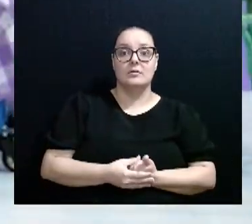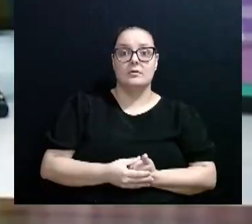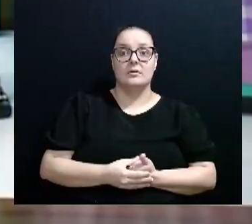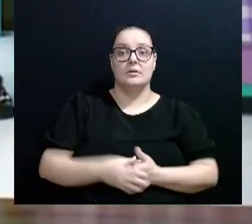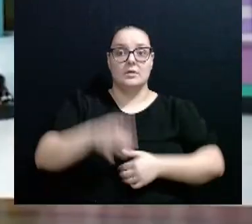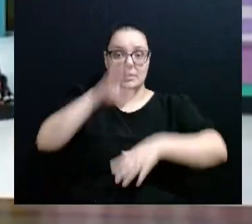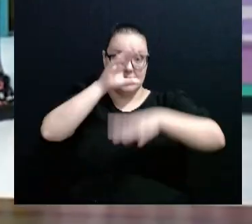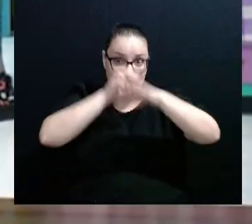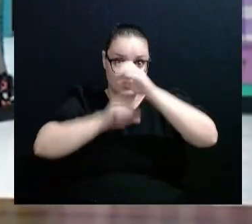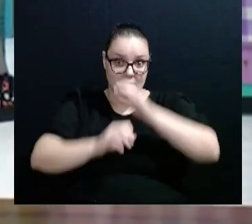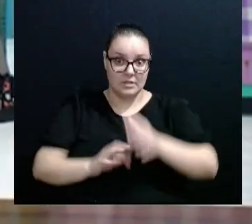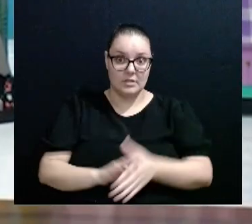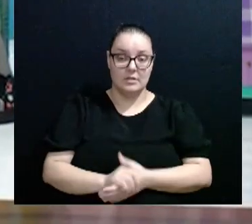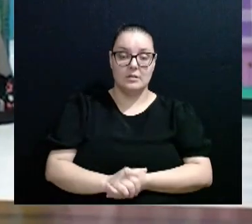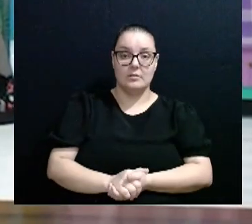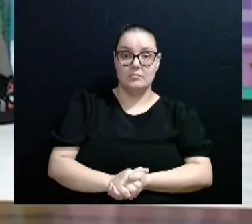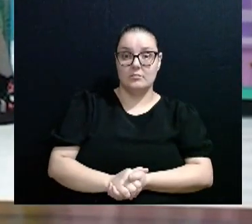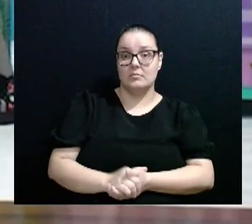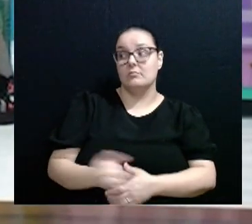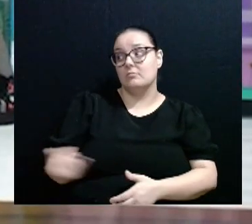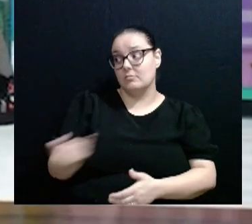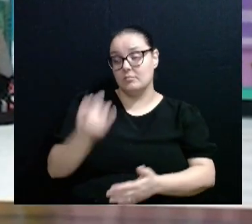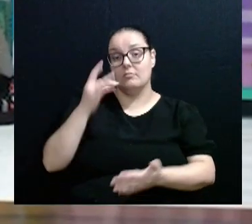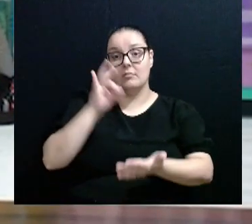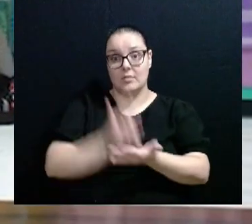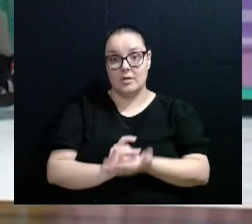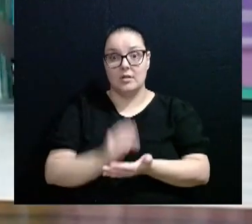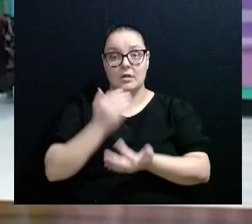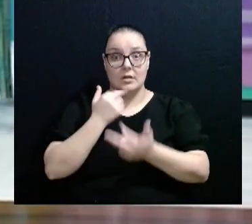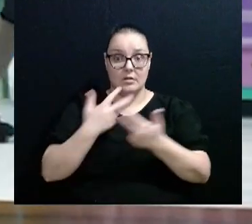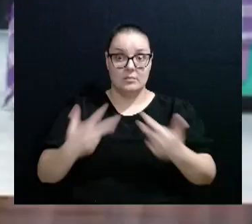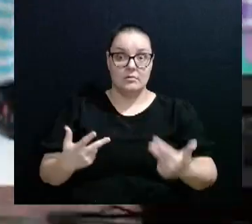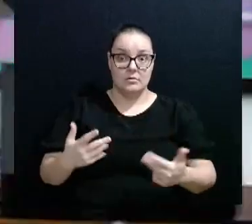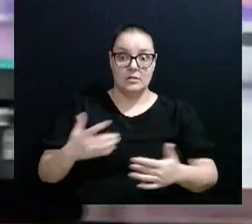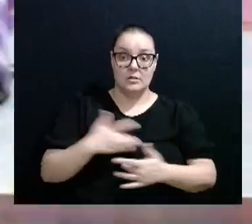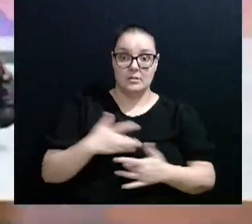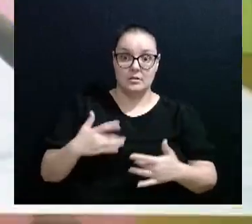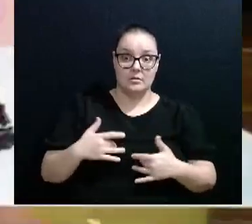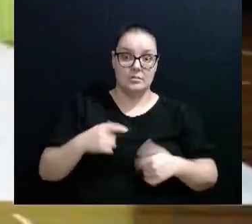real importância, né, da alimentação saudável. Quanto tempo de peça?